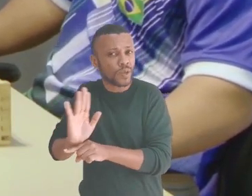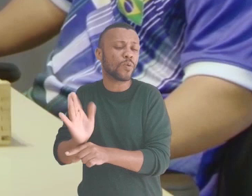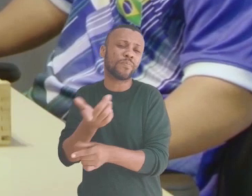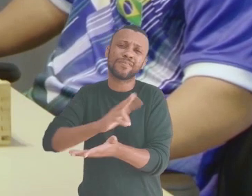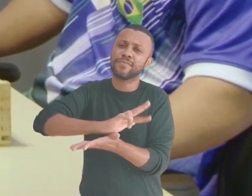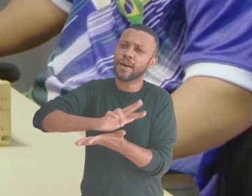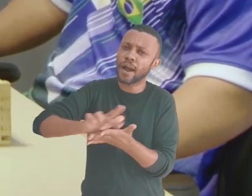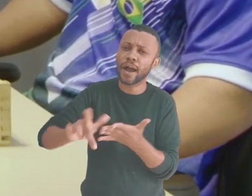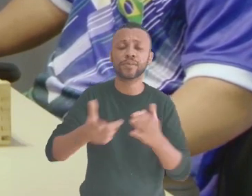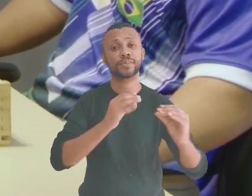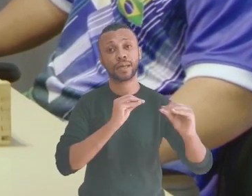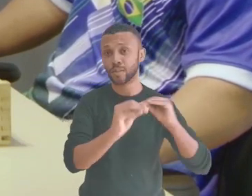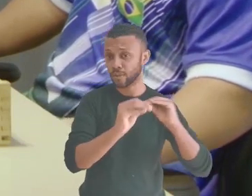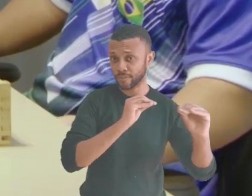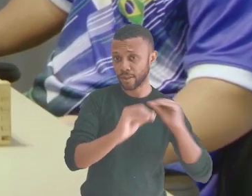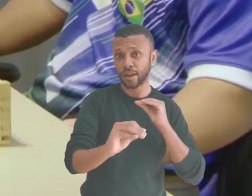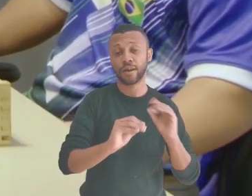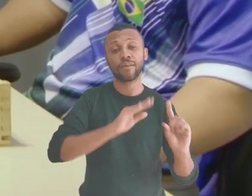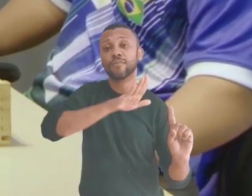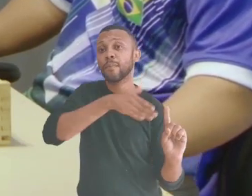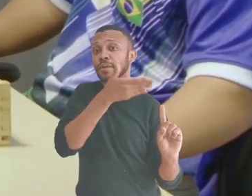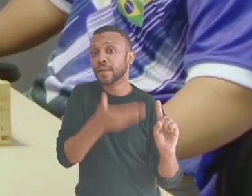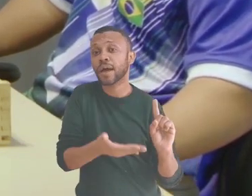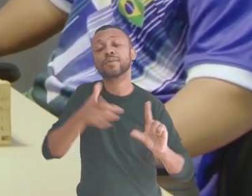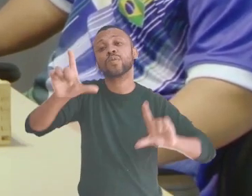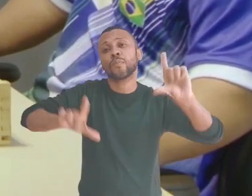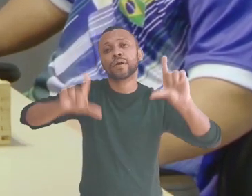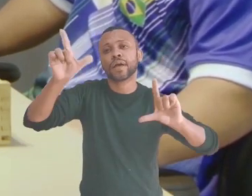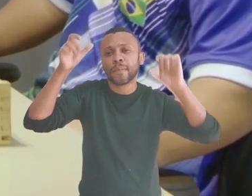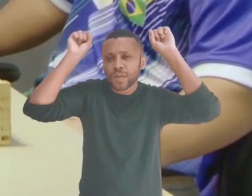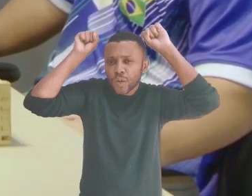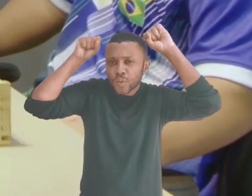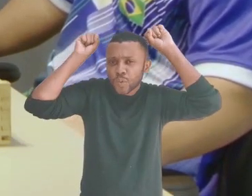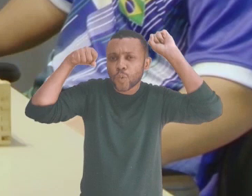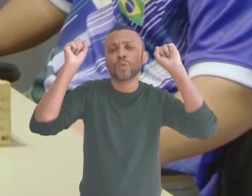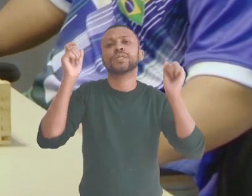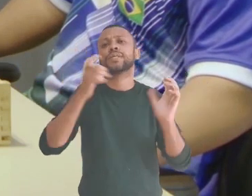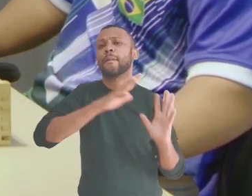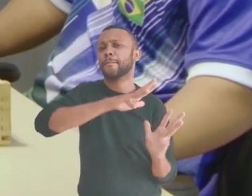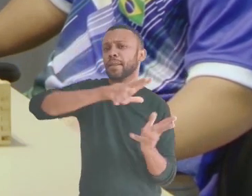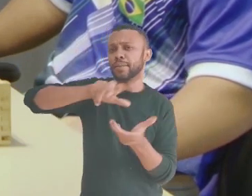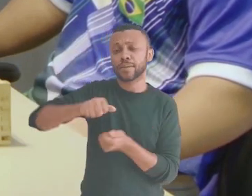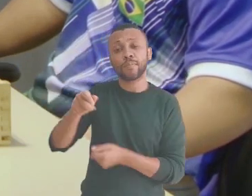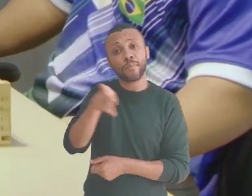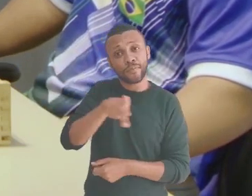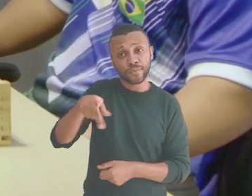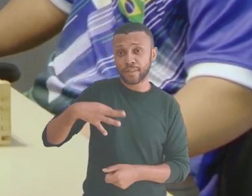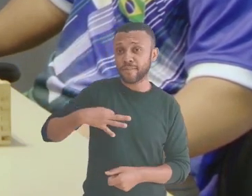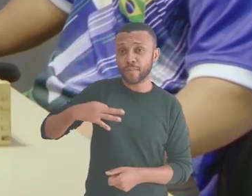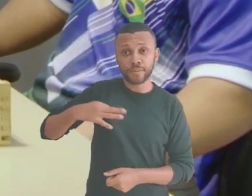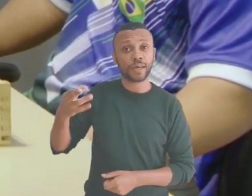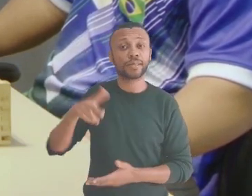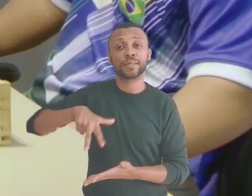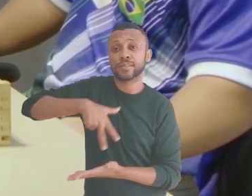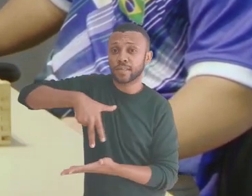das novelas Travessia, foi homenageada no Planeta Xuxa, como professora voluntária de dança, homenageada no programa Como Será.